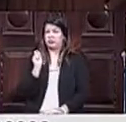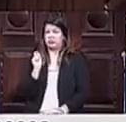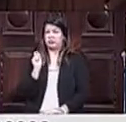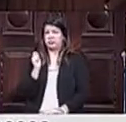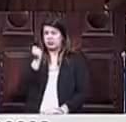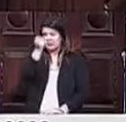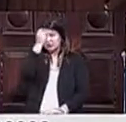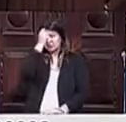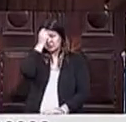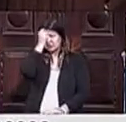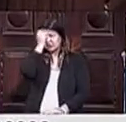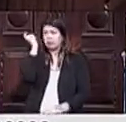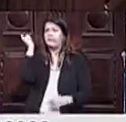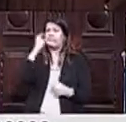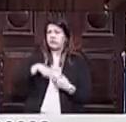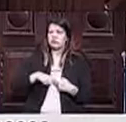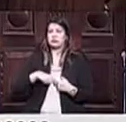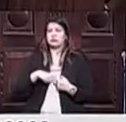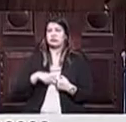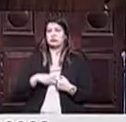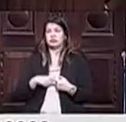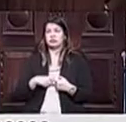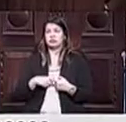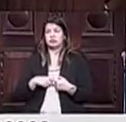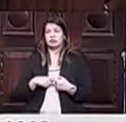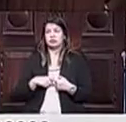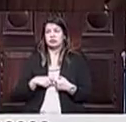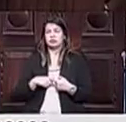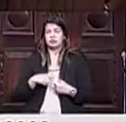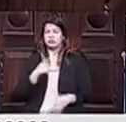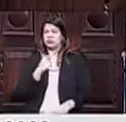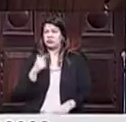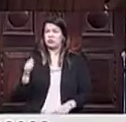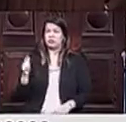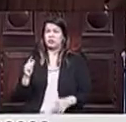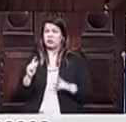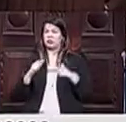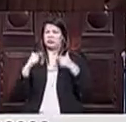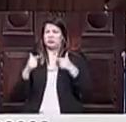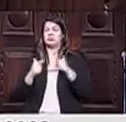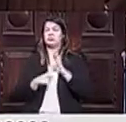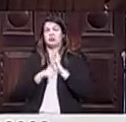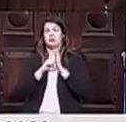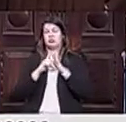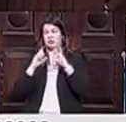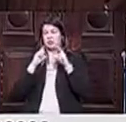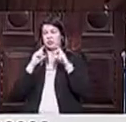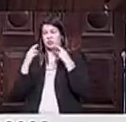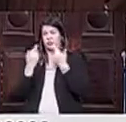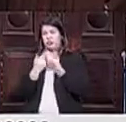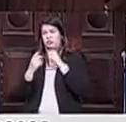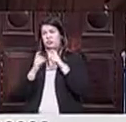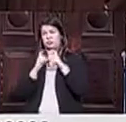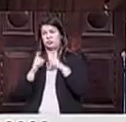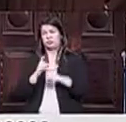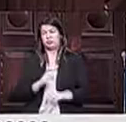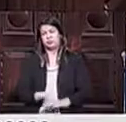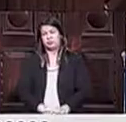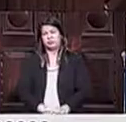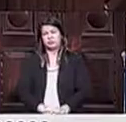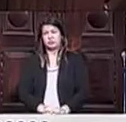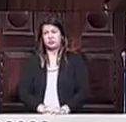da minha fala inicial de não ter sido mais contundente na minha fala na reunião na audiência pública